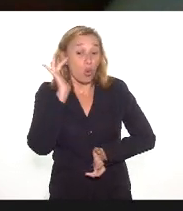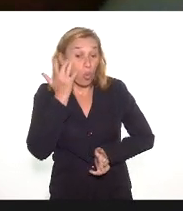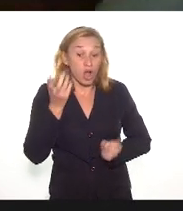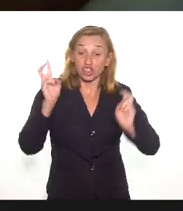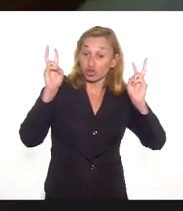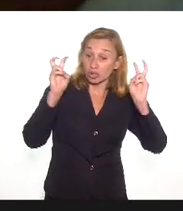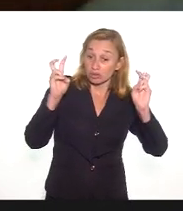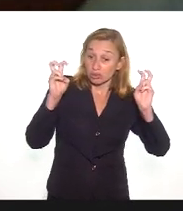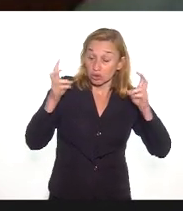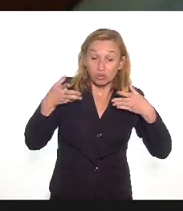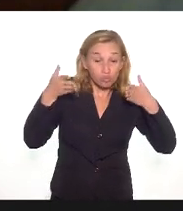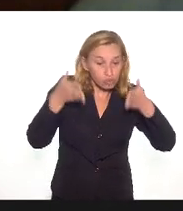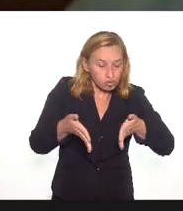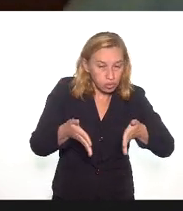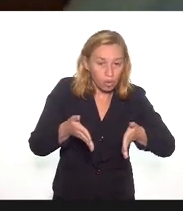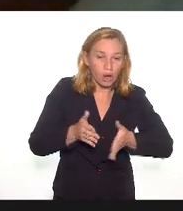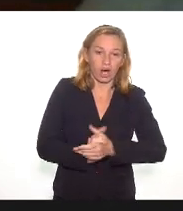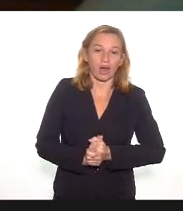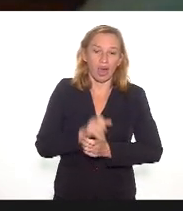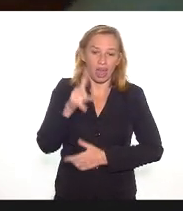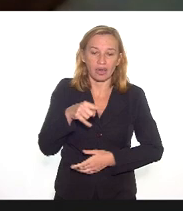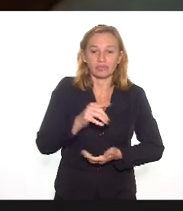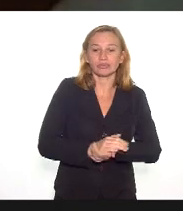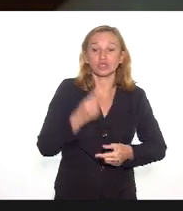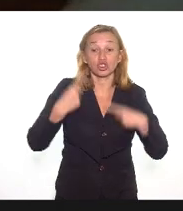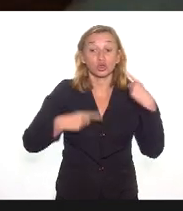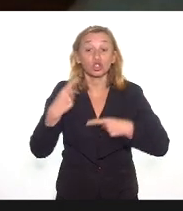questão central que nós temos que discutir é: